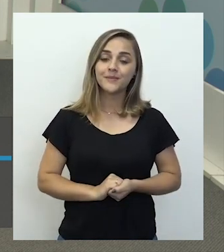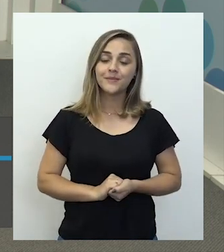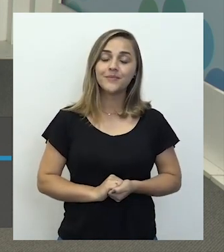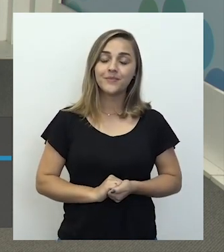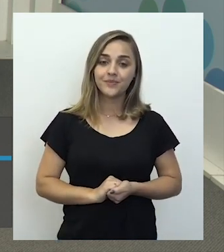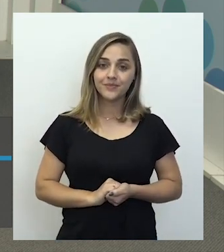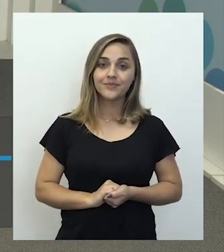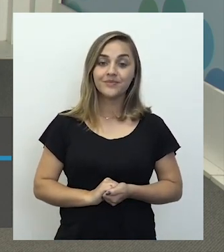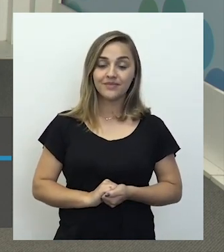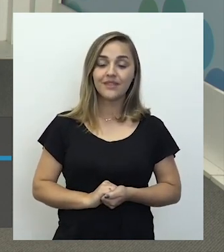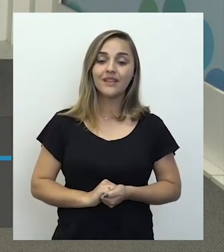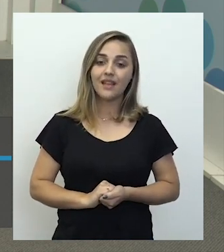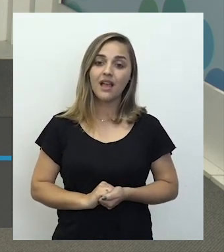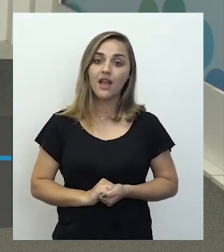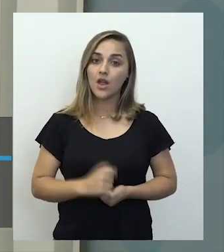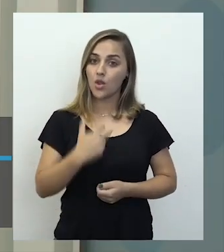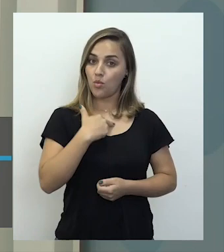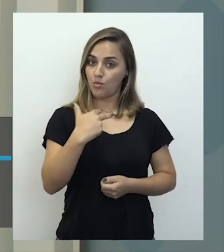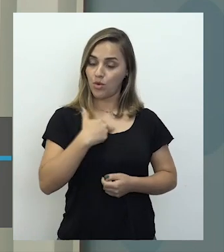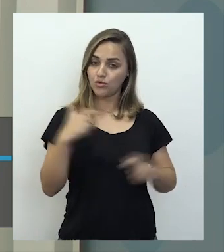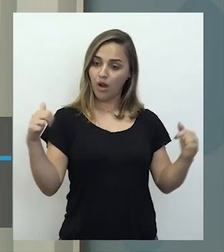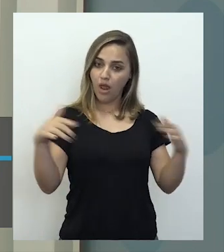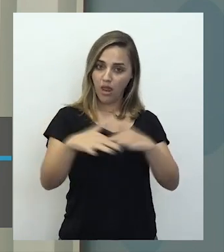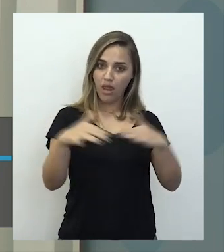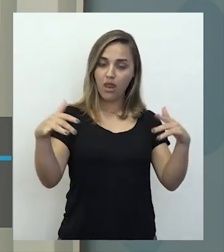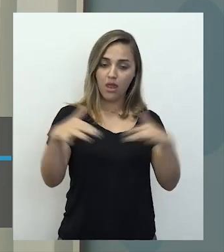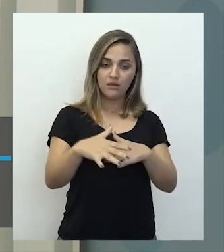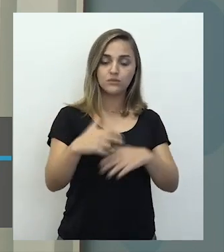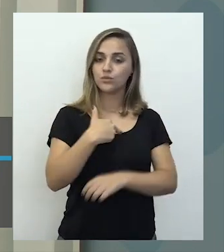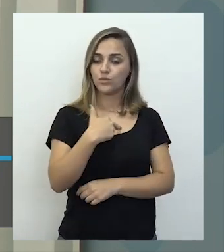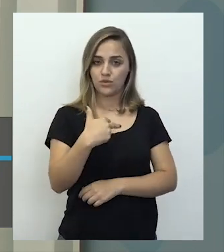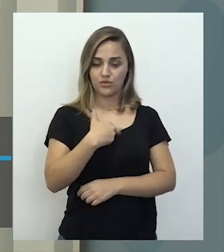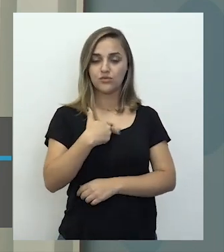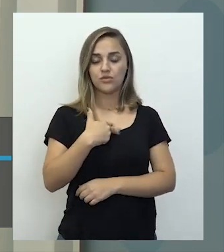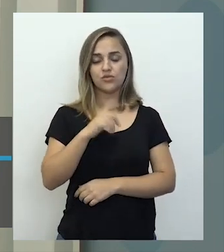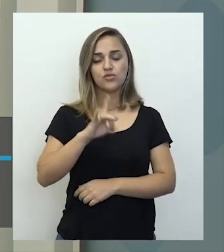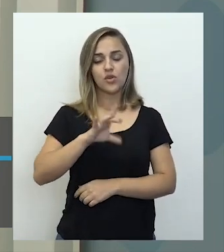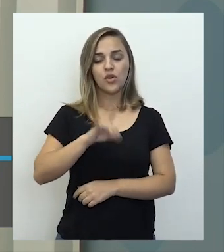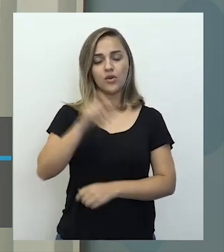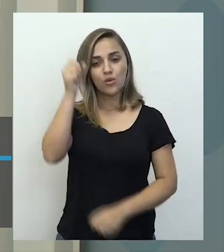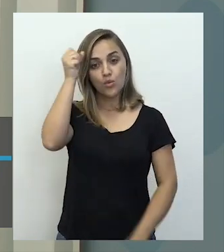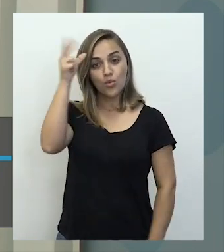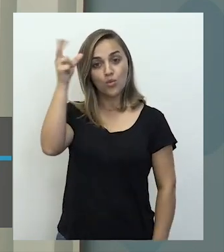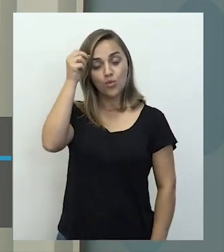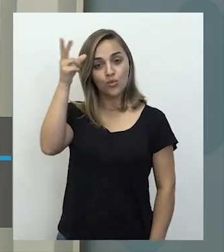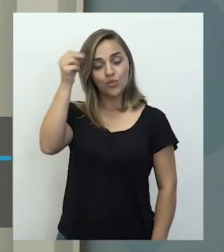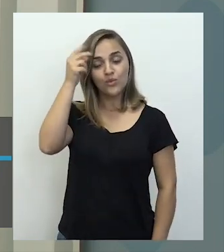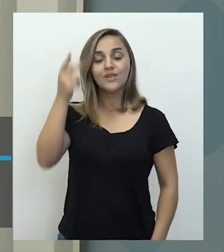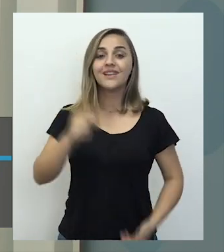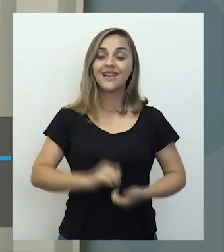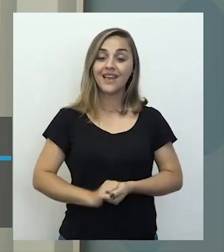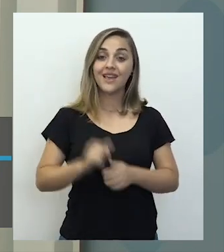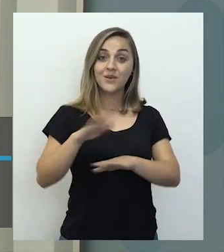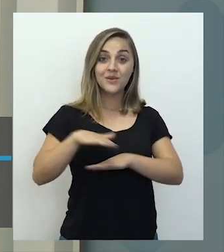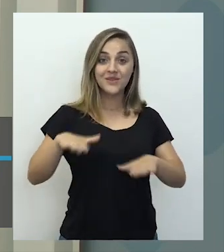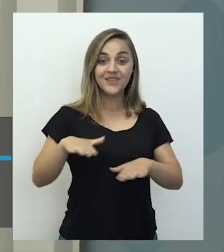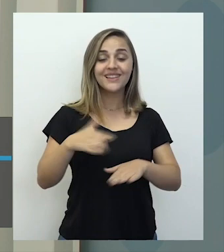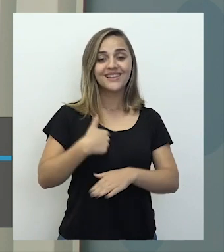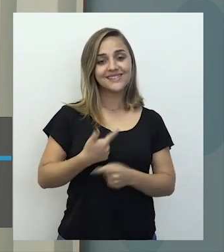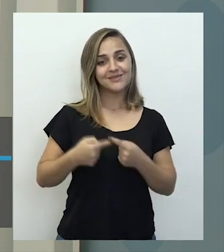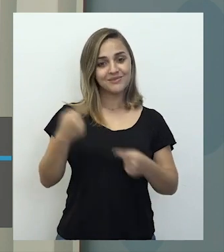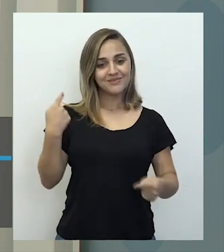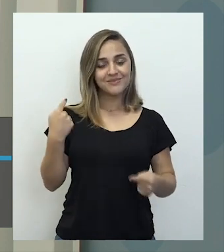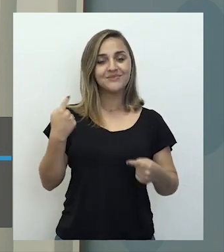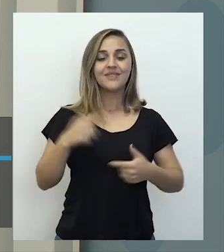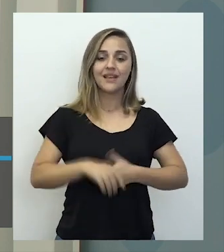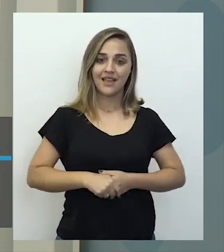Sim, em casa sem aglomerações. Não, sim, ela está falando da questão da cultura, né? Da cultura. Com relação. Sim, quando era criança, a professora Patrícia. A professora Ana